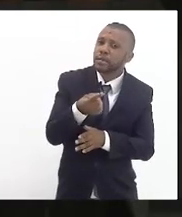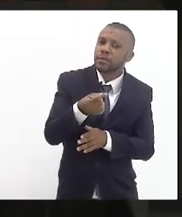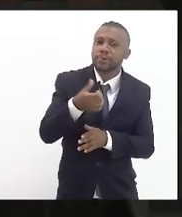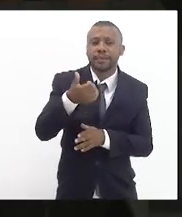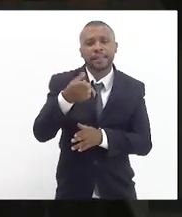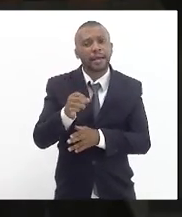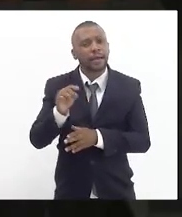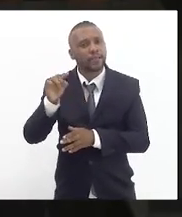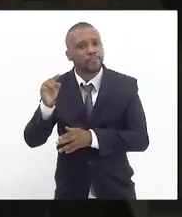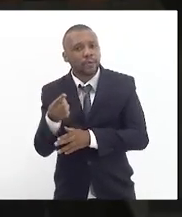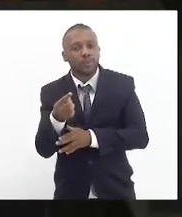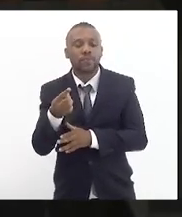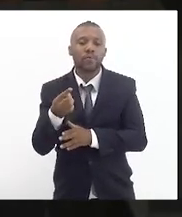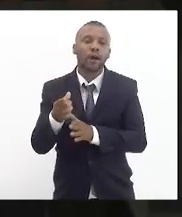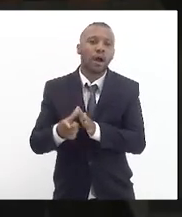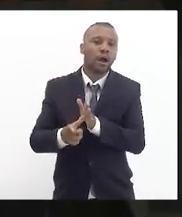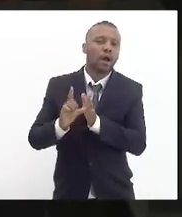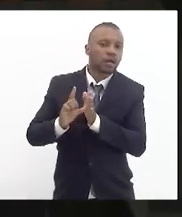Cristo